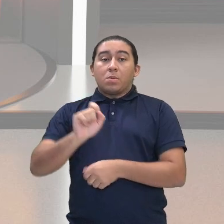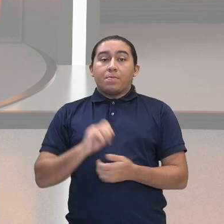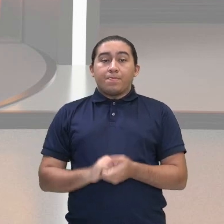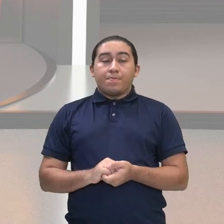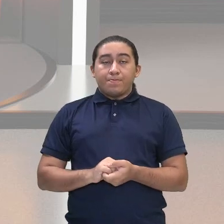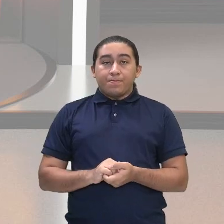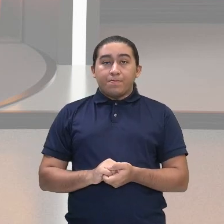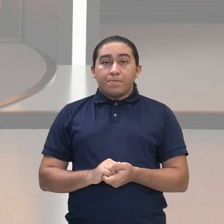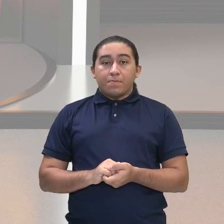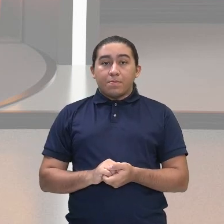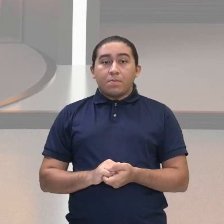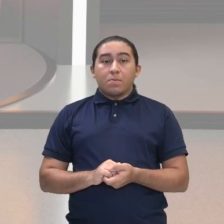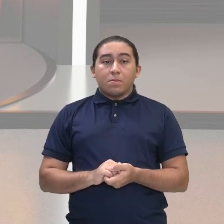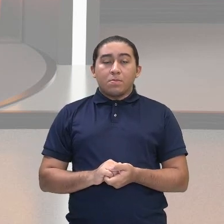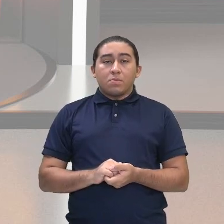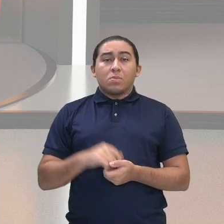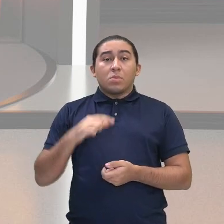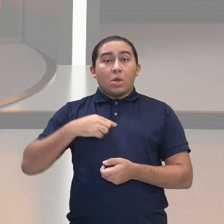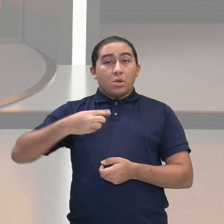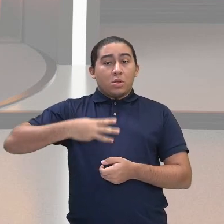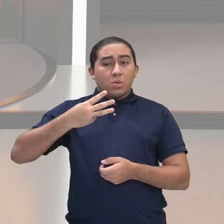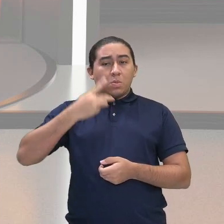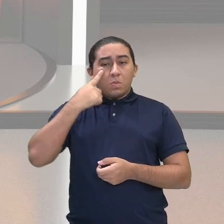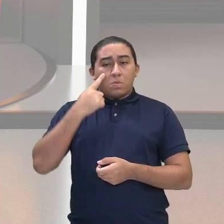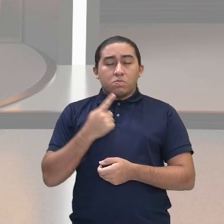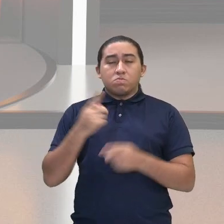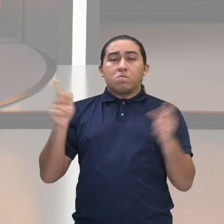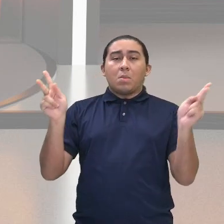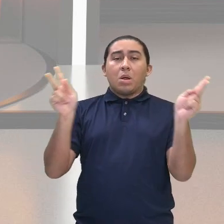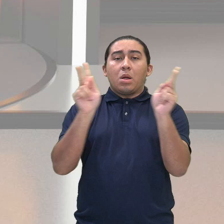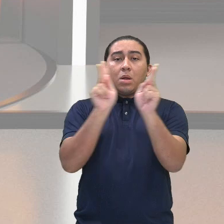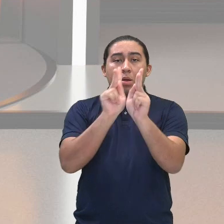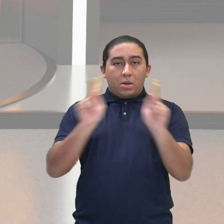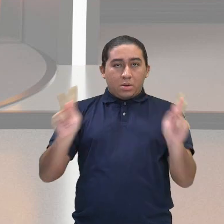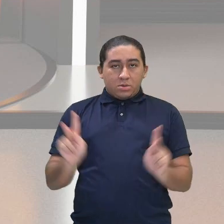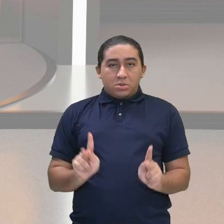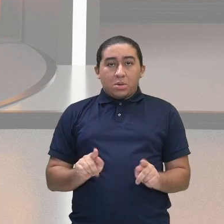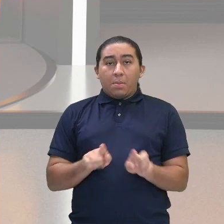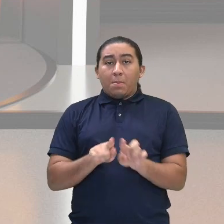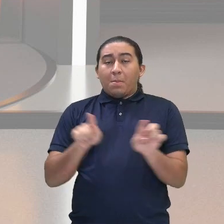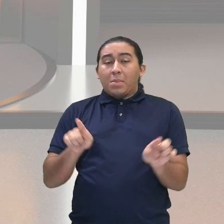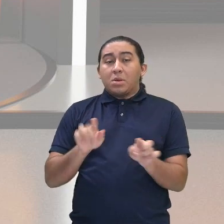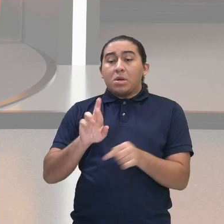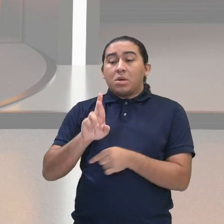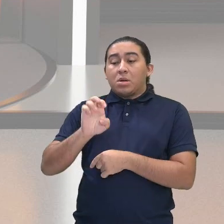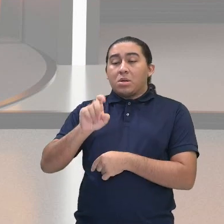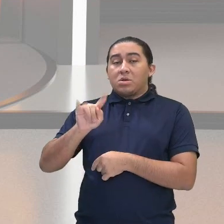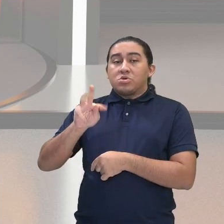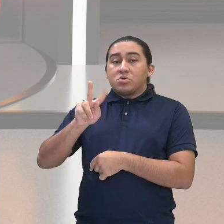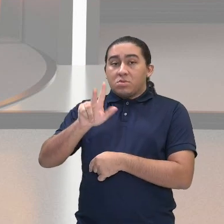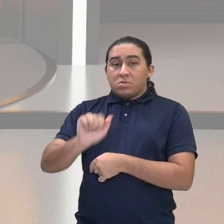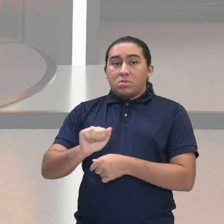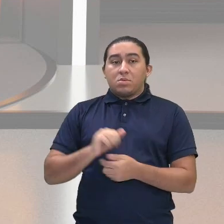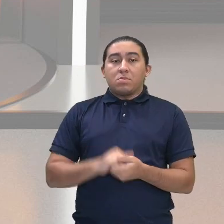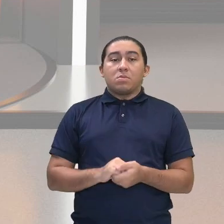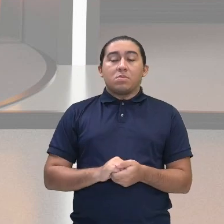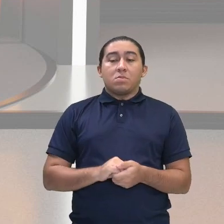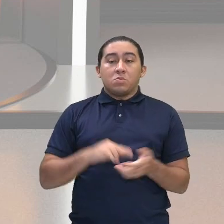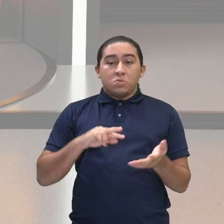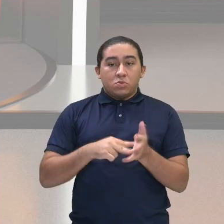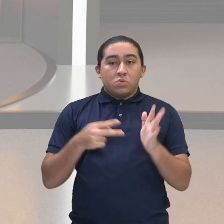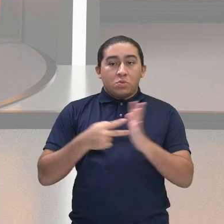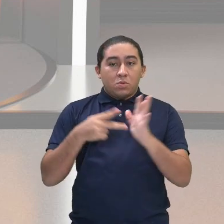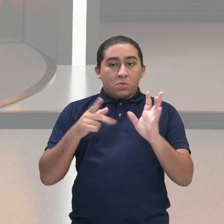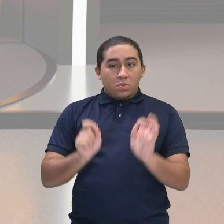paz relativa. Como assim relativa, professor? Vamos entender. A diminuição das invasões, ou seja,